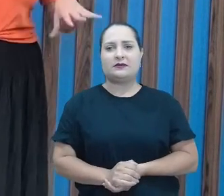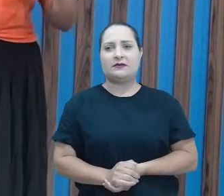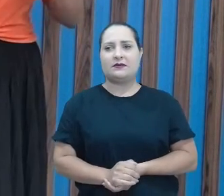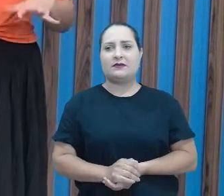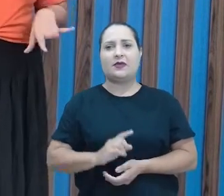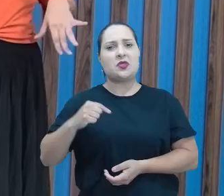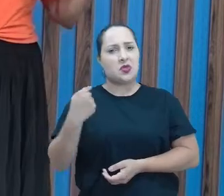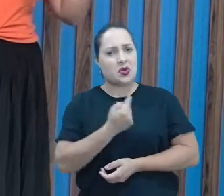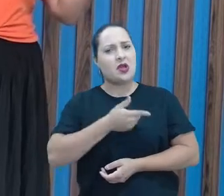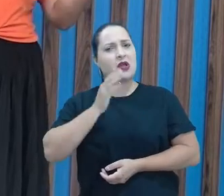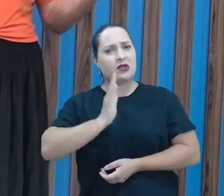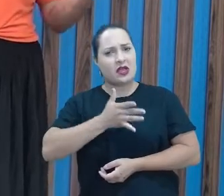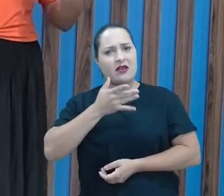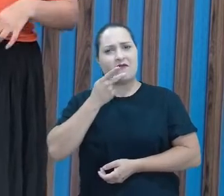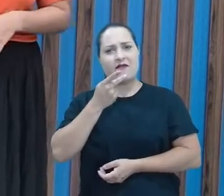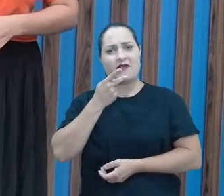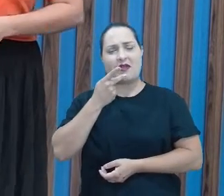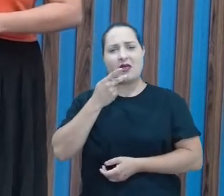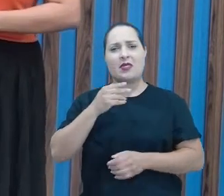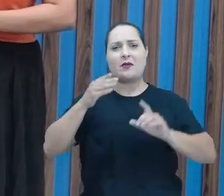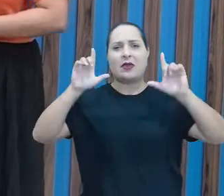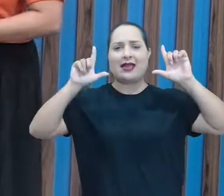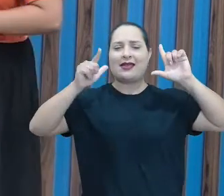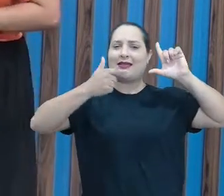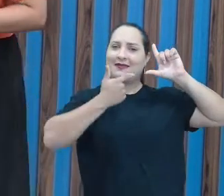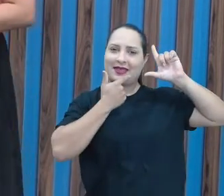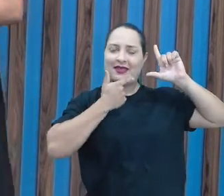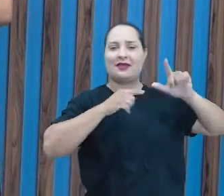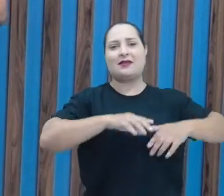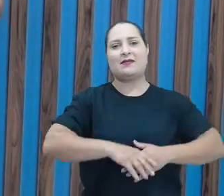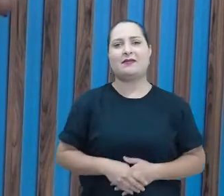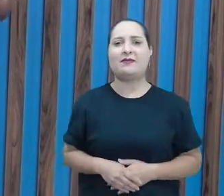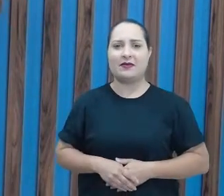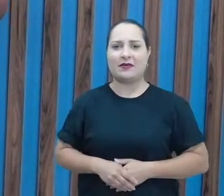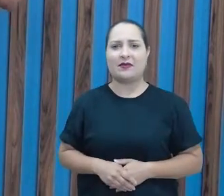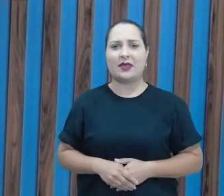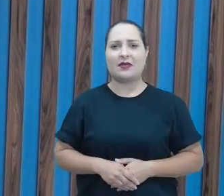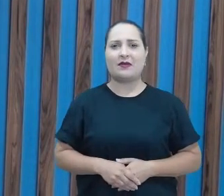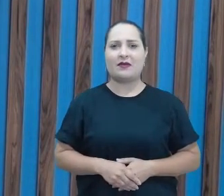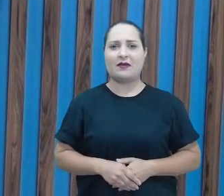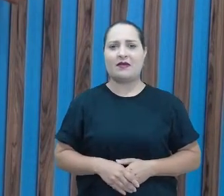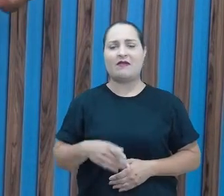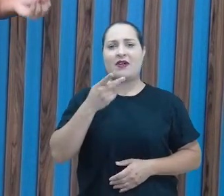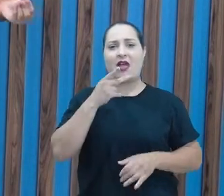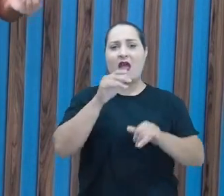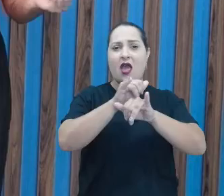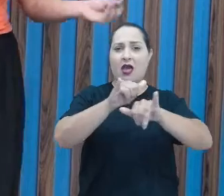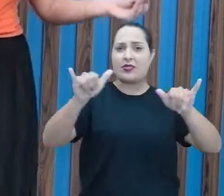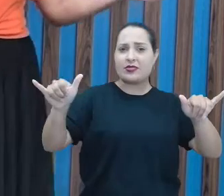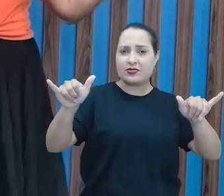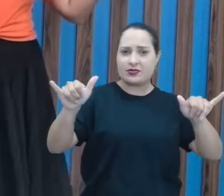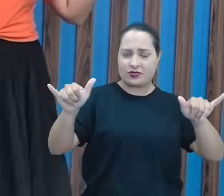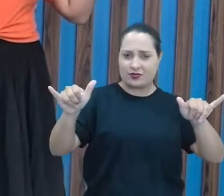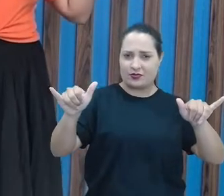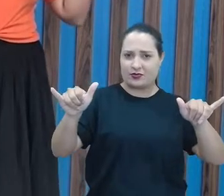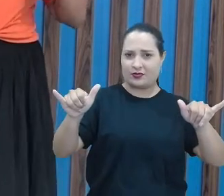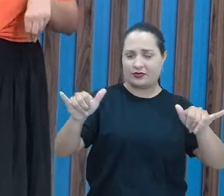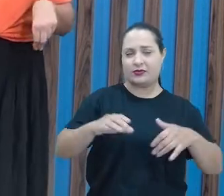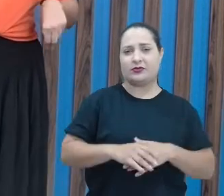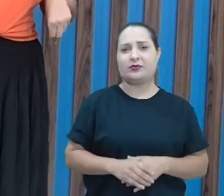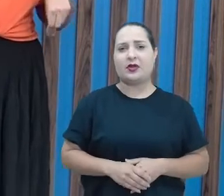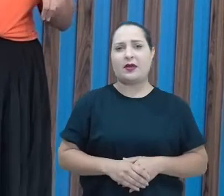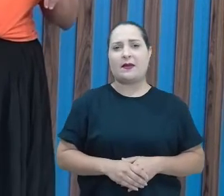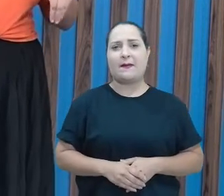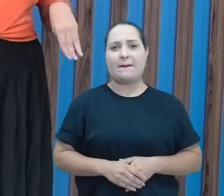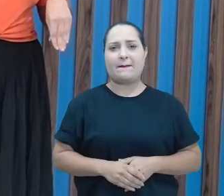A gente já falou sobre meme. Por que não falar um pouco sobre anúncio publicitário, charge e estereótipos